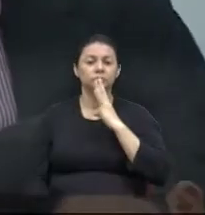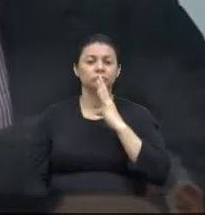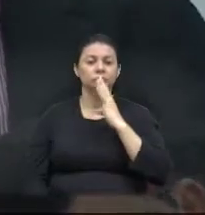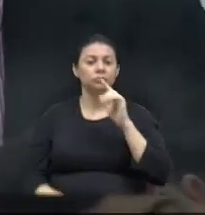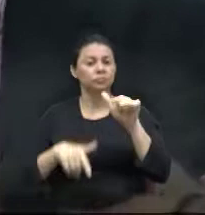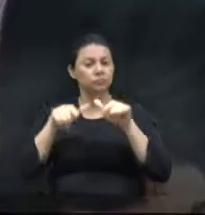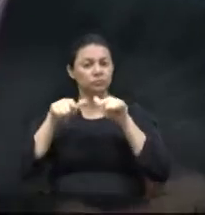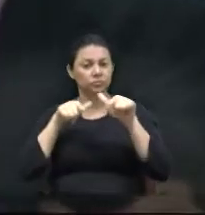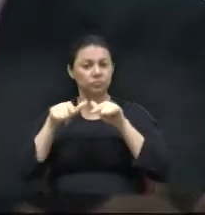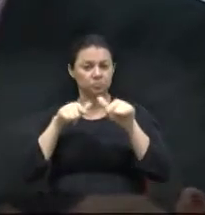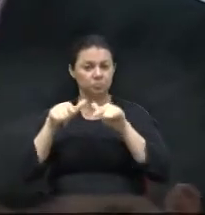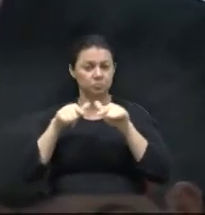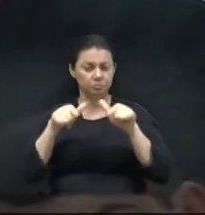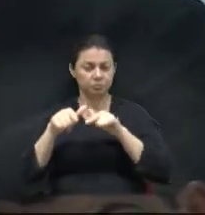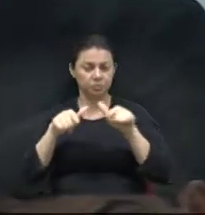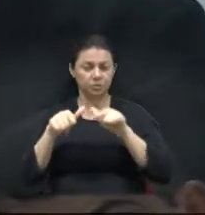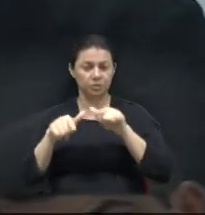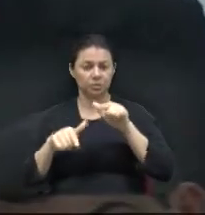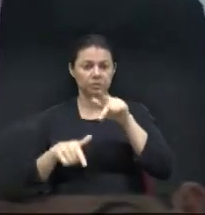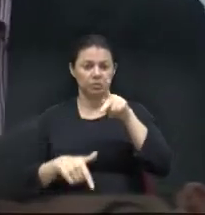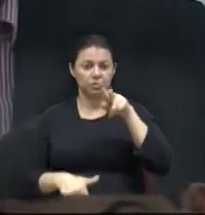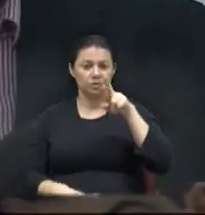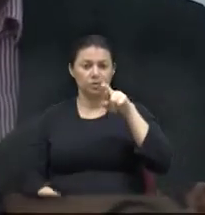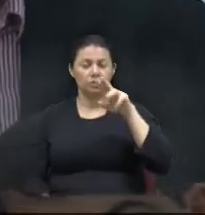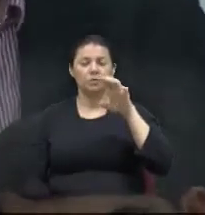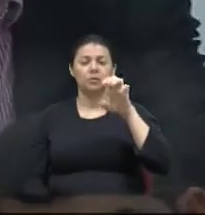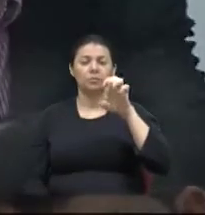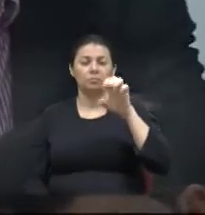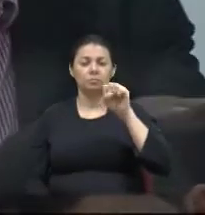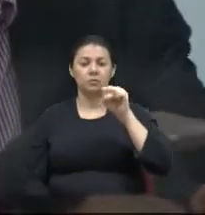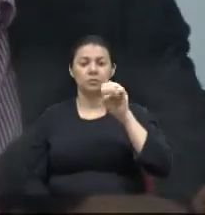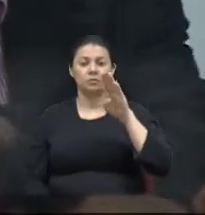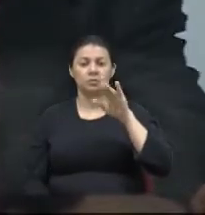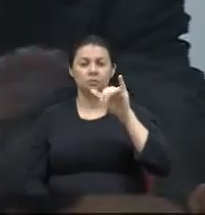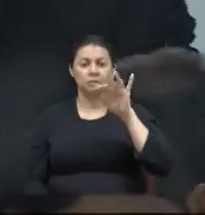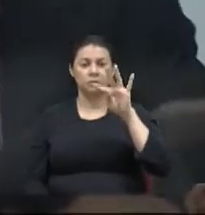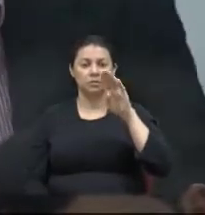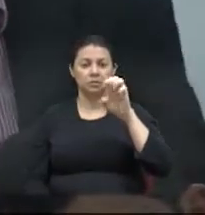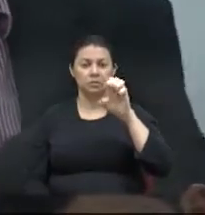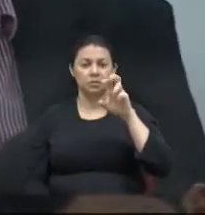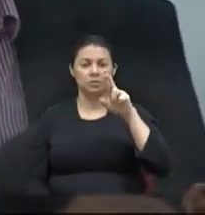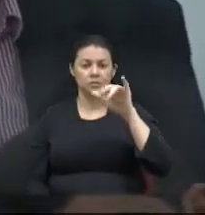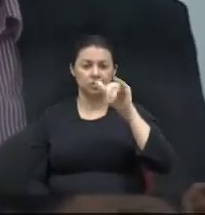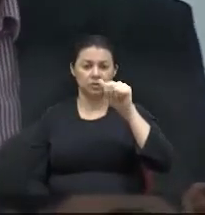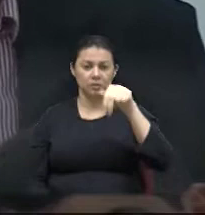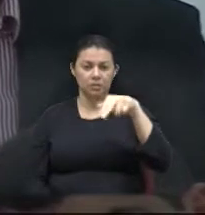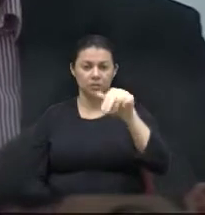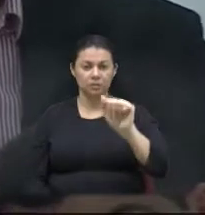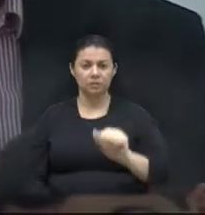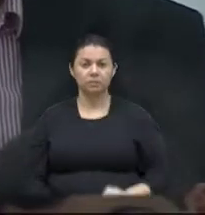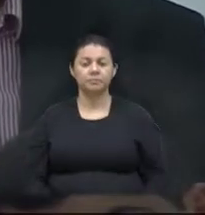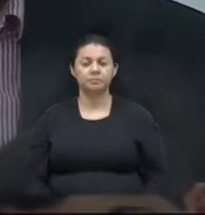a palavra é importante da igreja